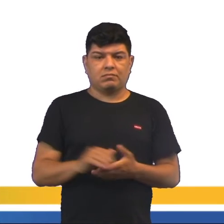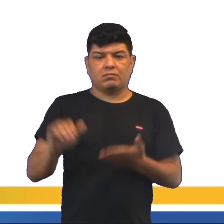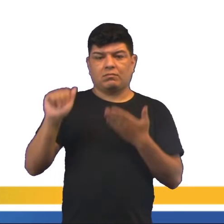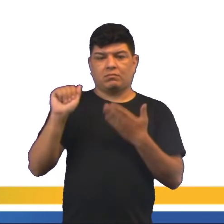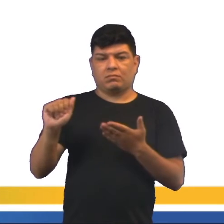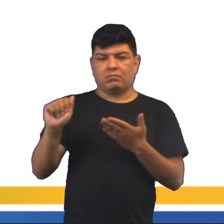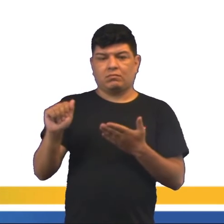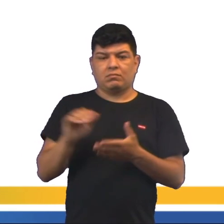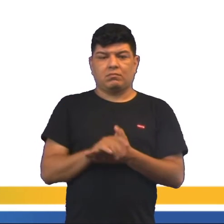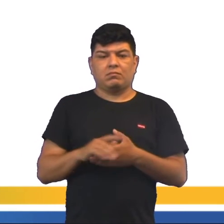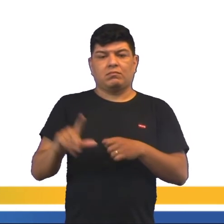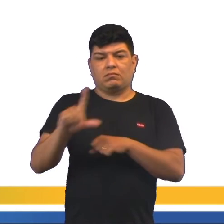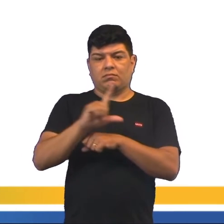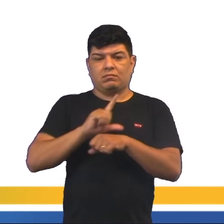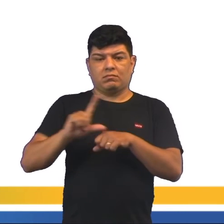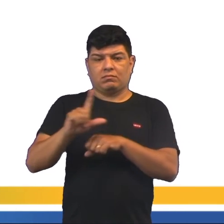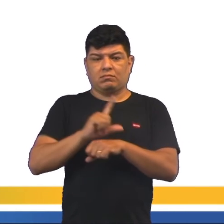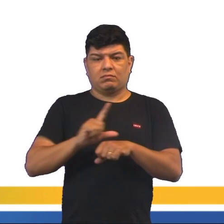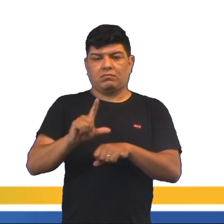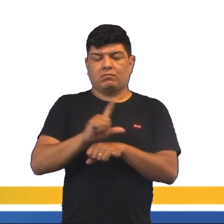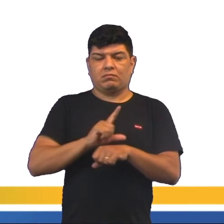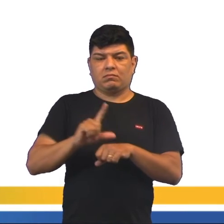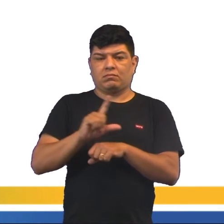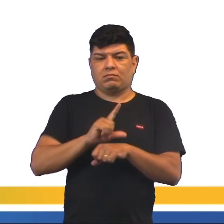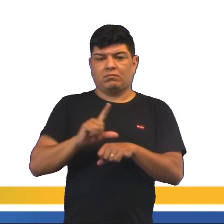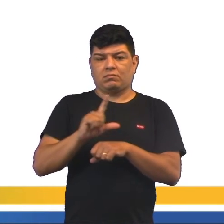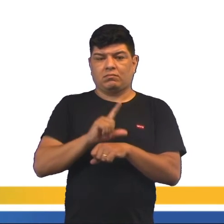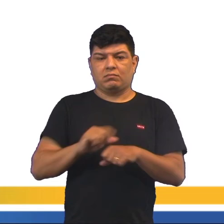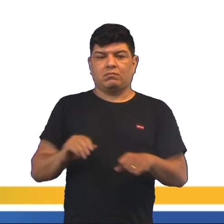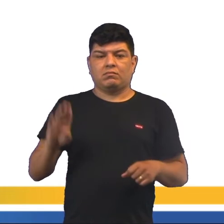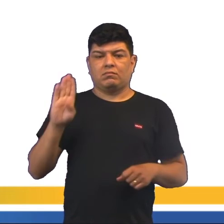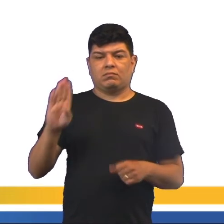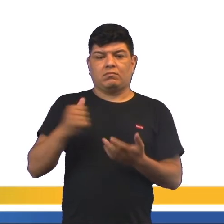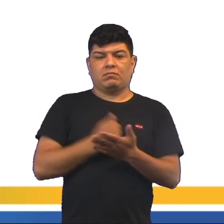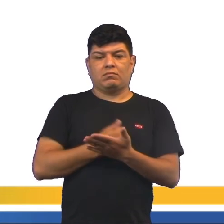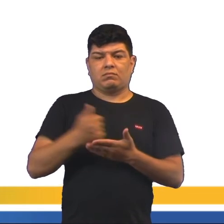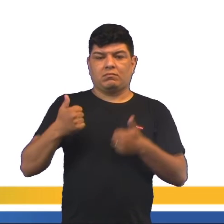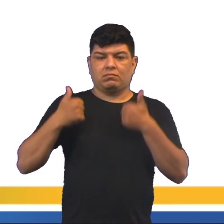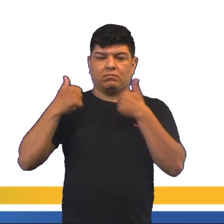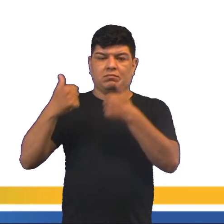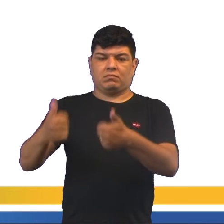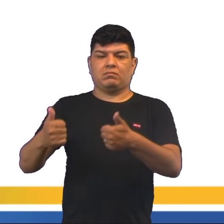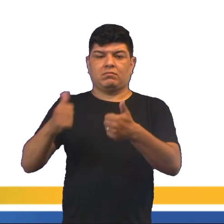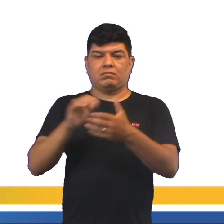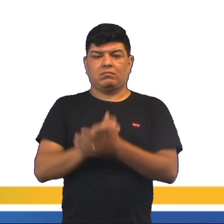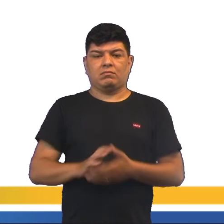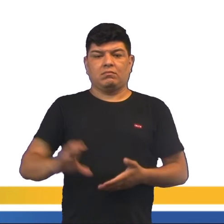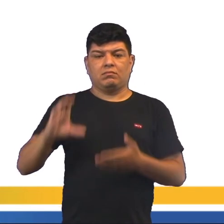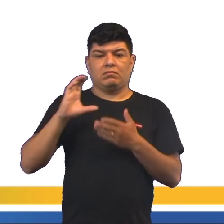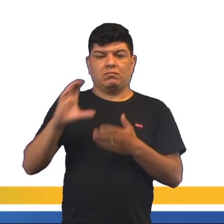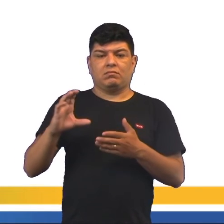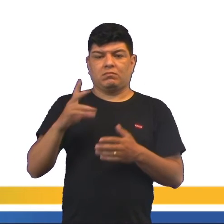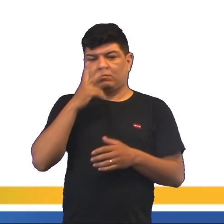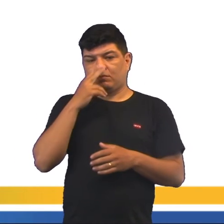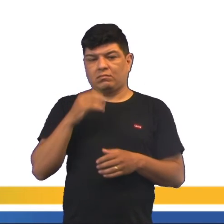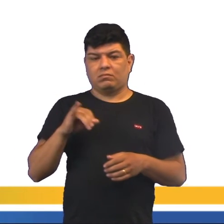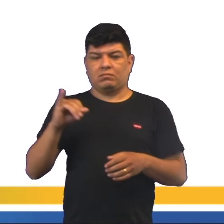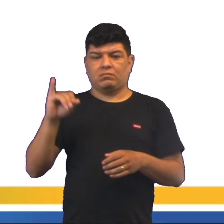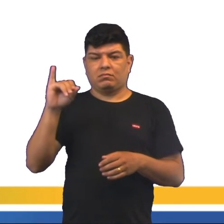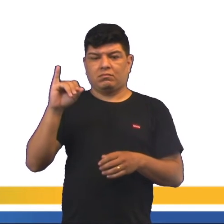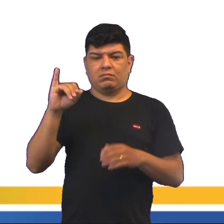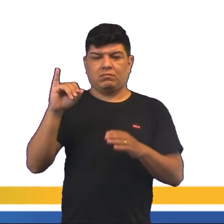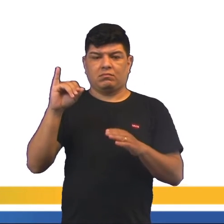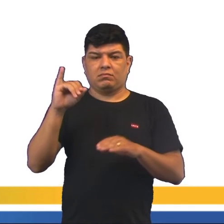essas iniciativas constituem: letra A, atos legislativos, letra B, ações afirmativas, letra